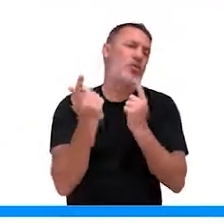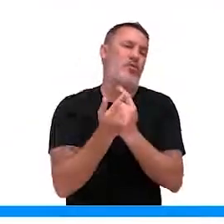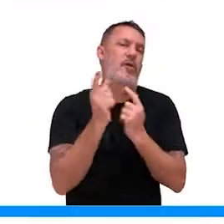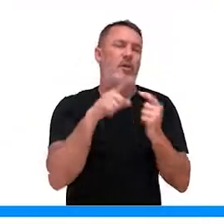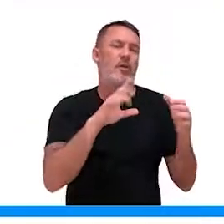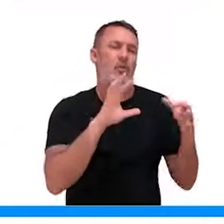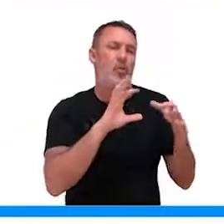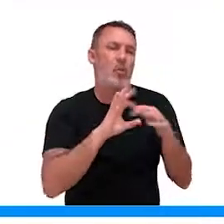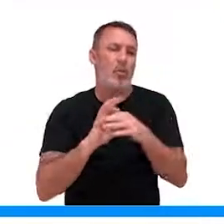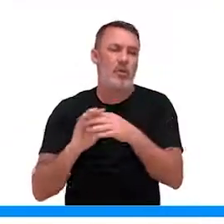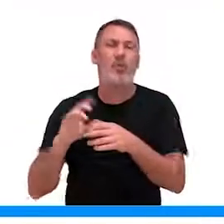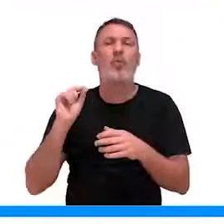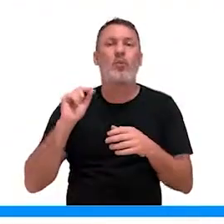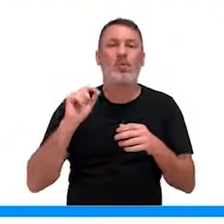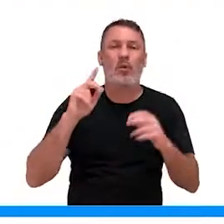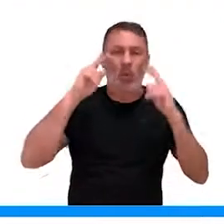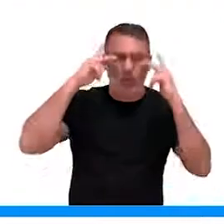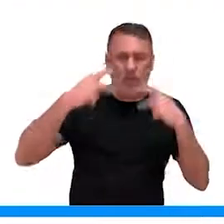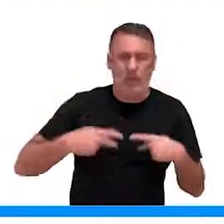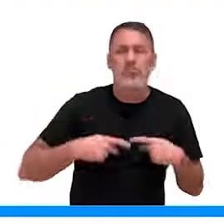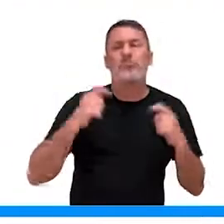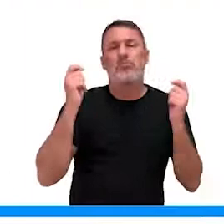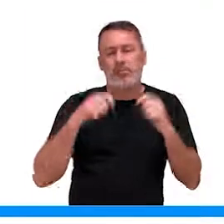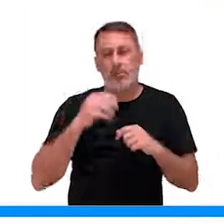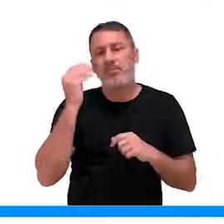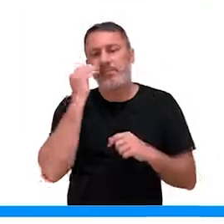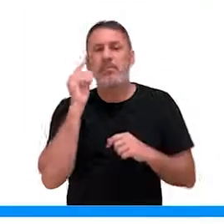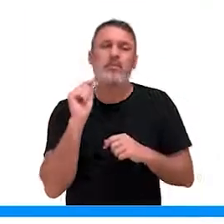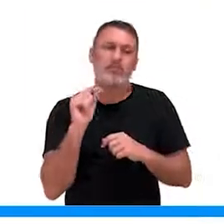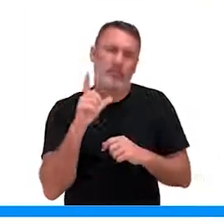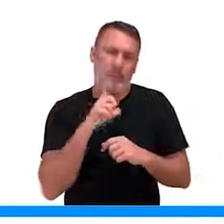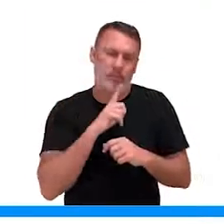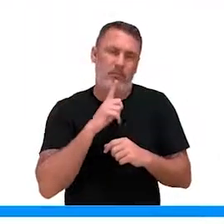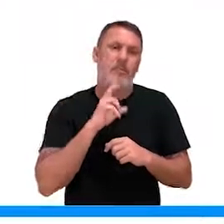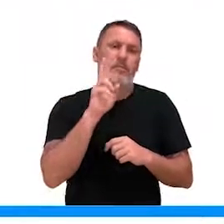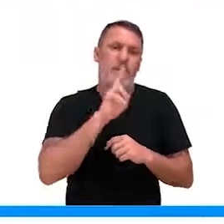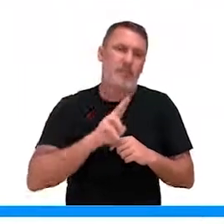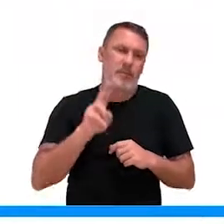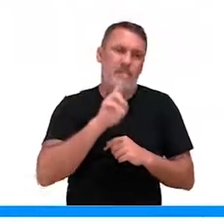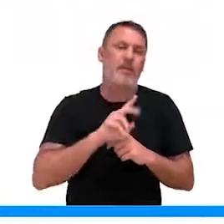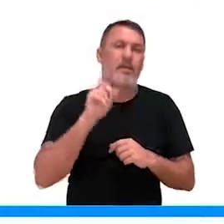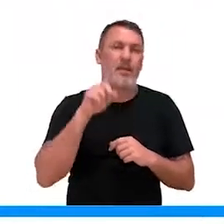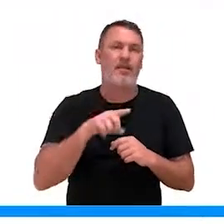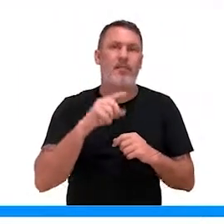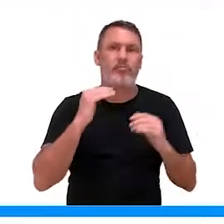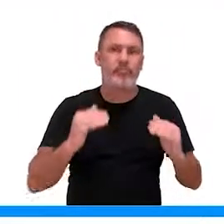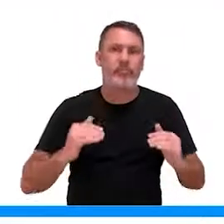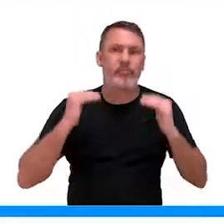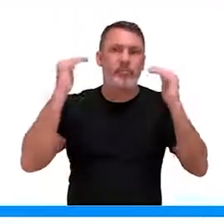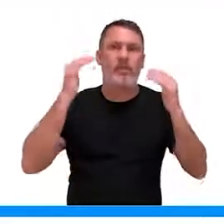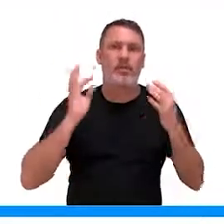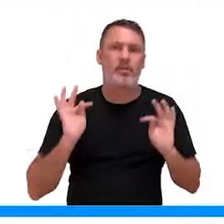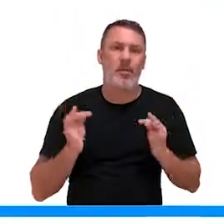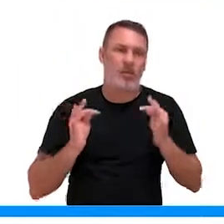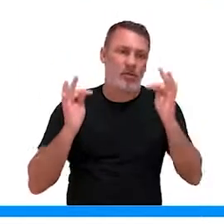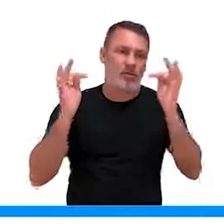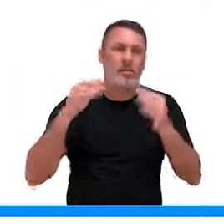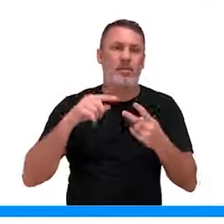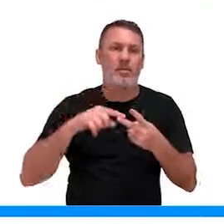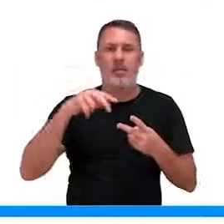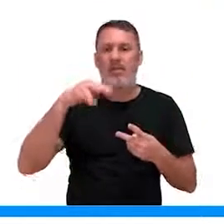contexto que o homem pode lançar mão, claro, de uma utilização de alto nível tecnológico e que ele